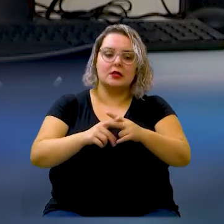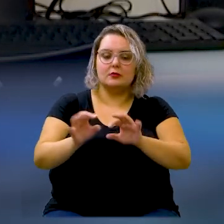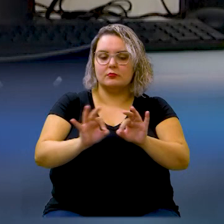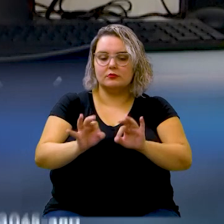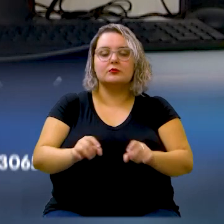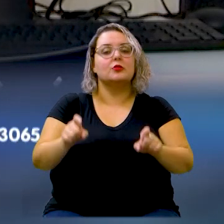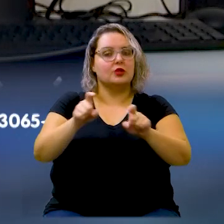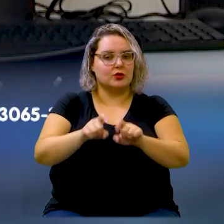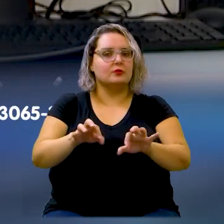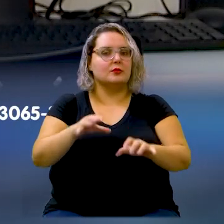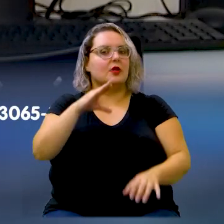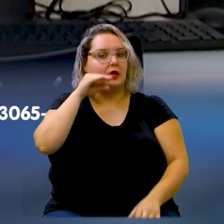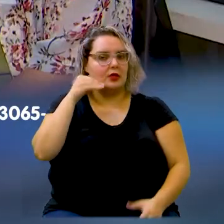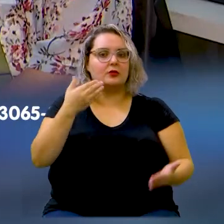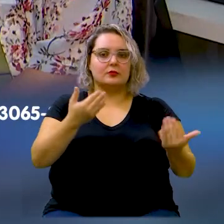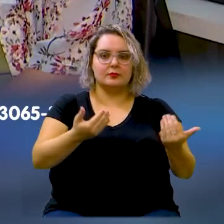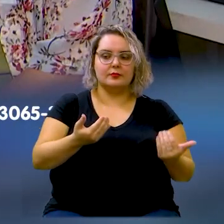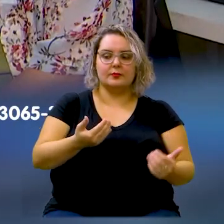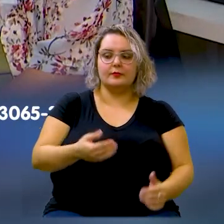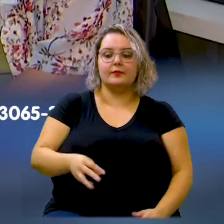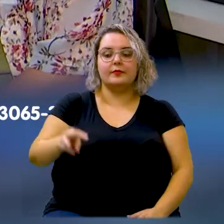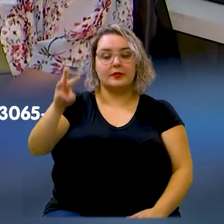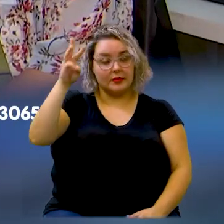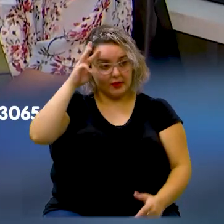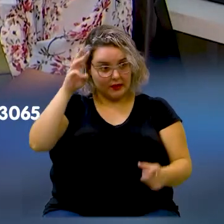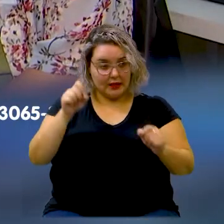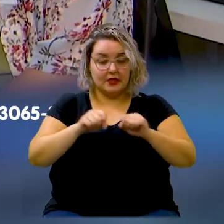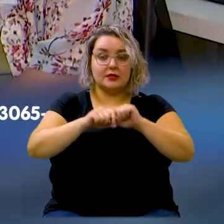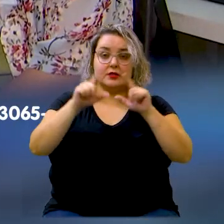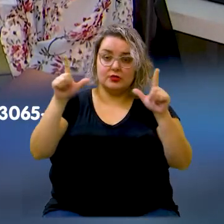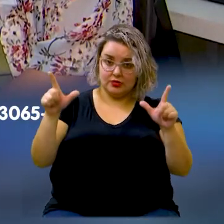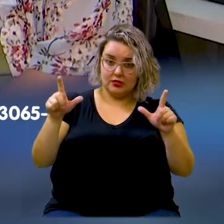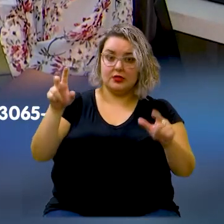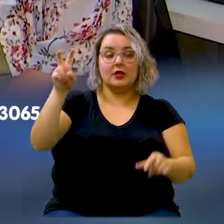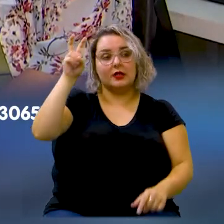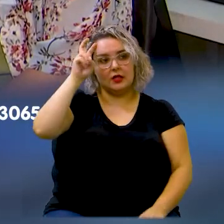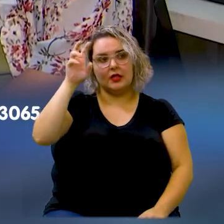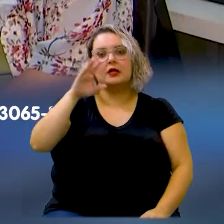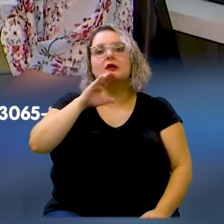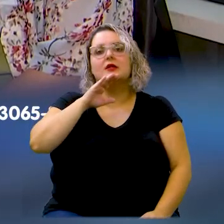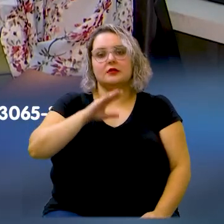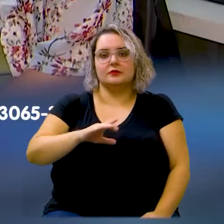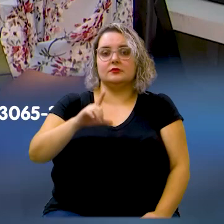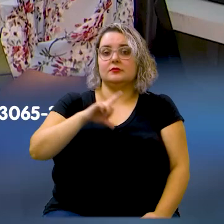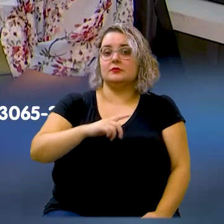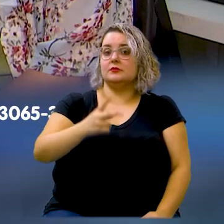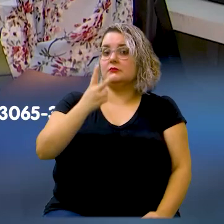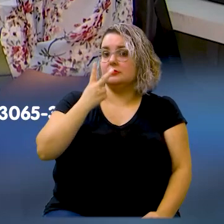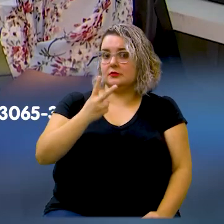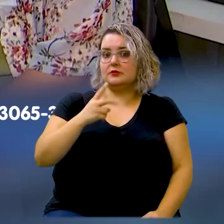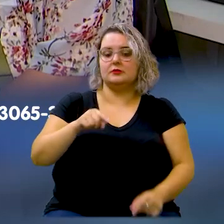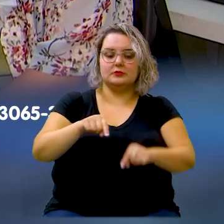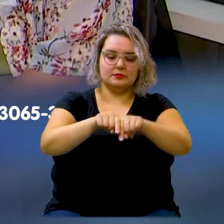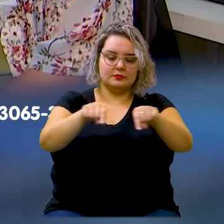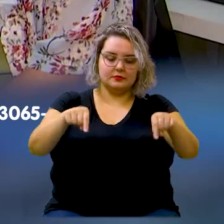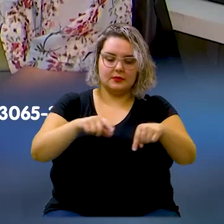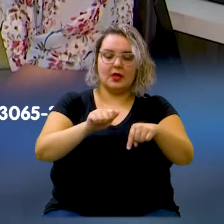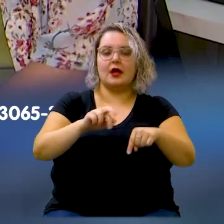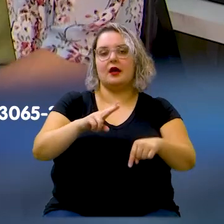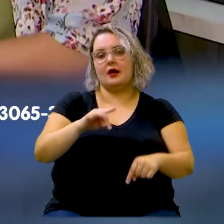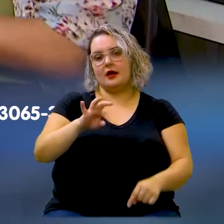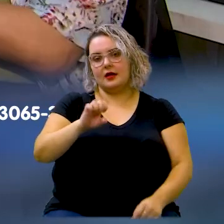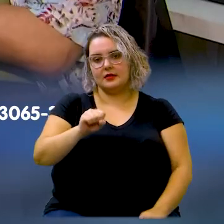computadores para adolescentes e jovens. Terça de manhã e na quinta-feira à tarde nós temos 2 turmas de artes